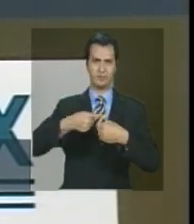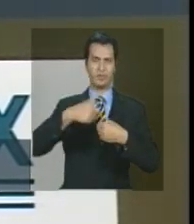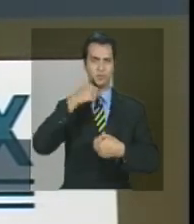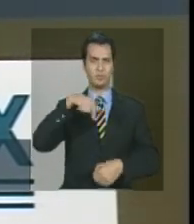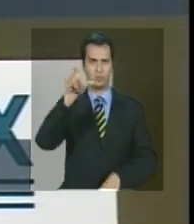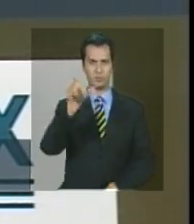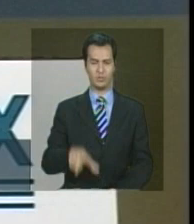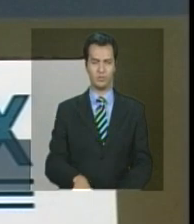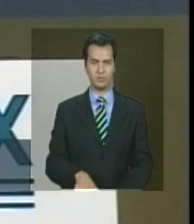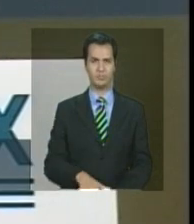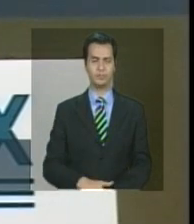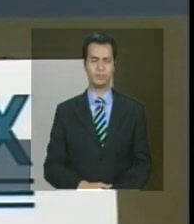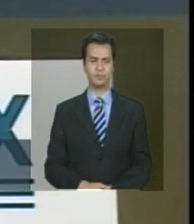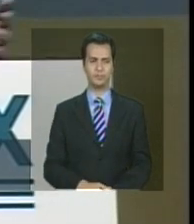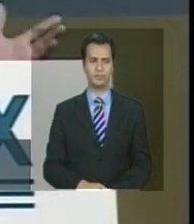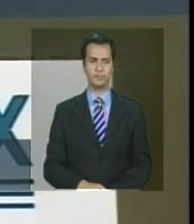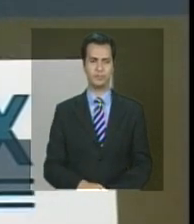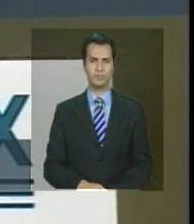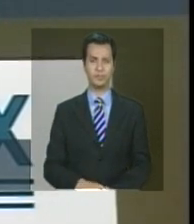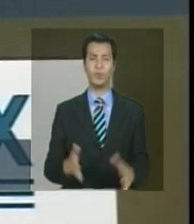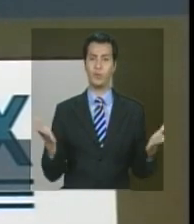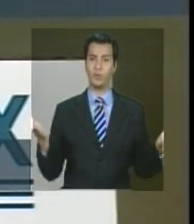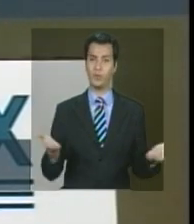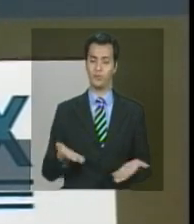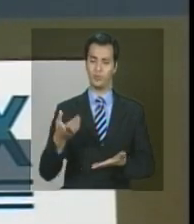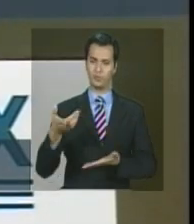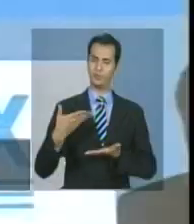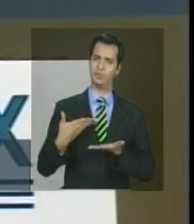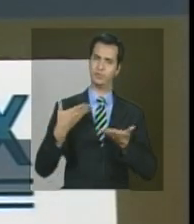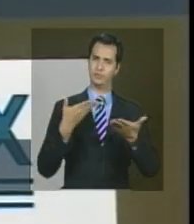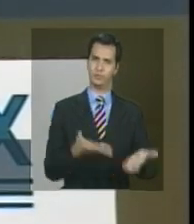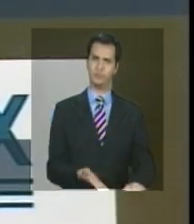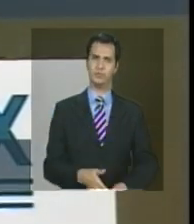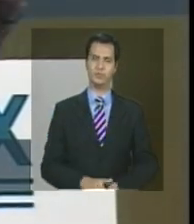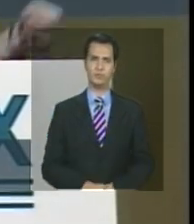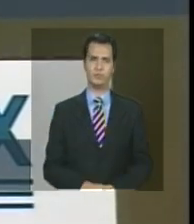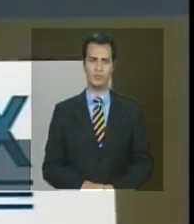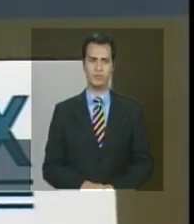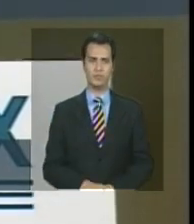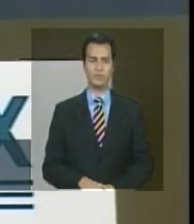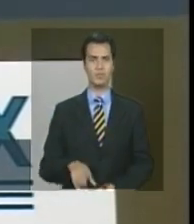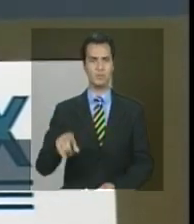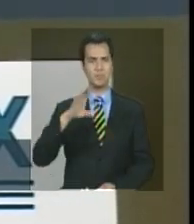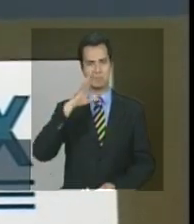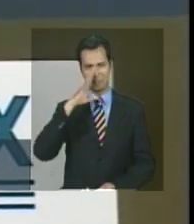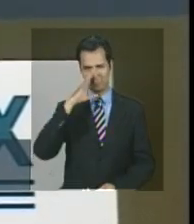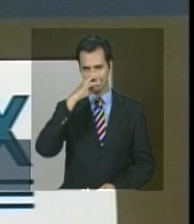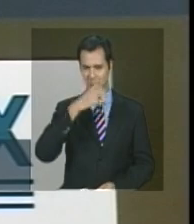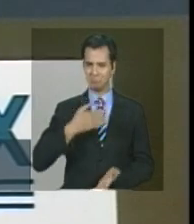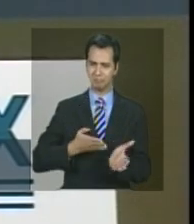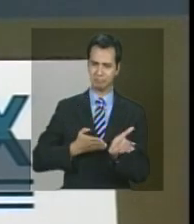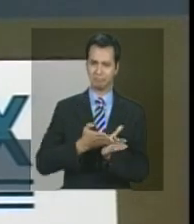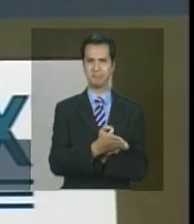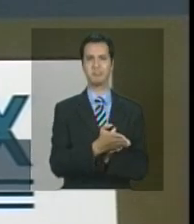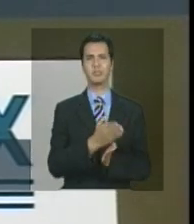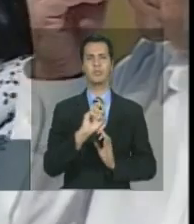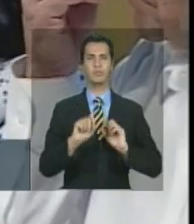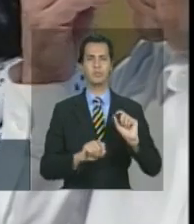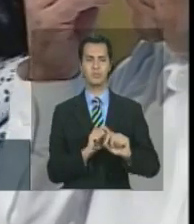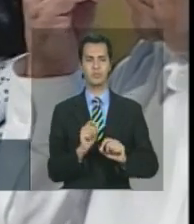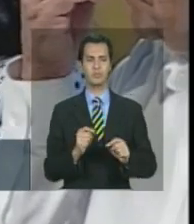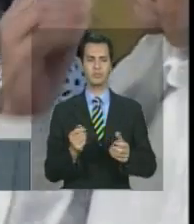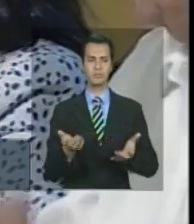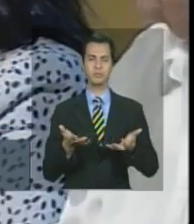pelo que nos fez hoje, pela determinação em